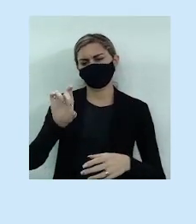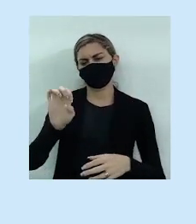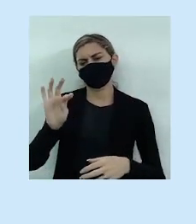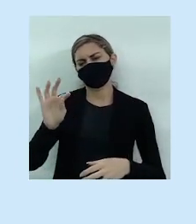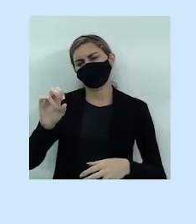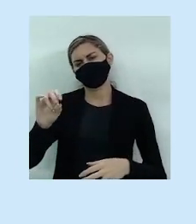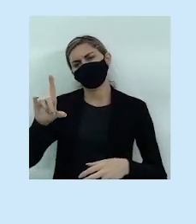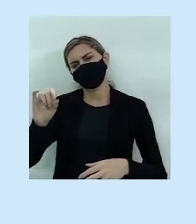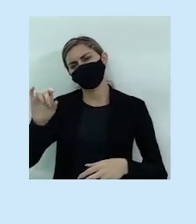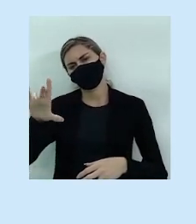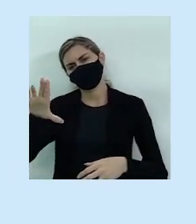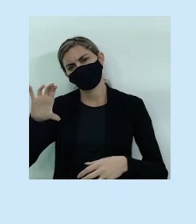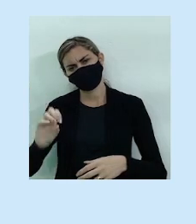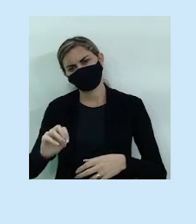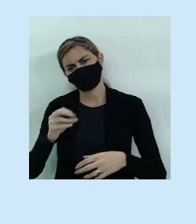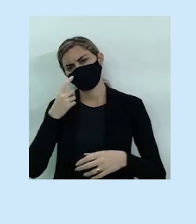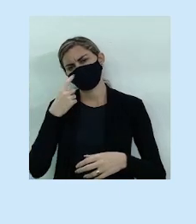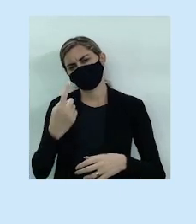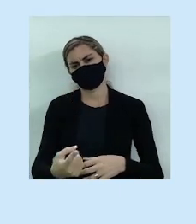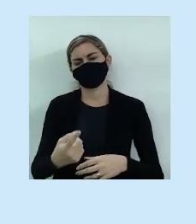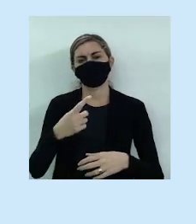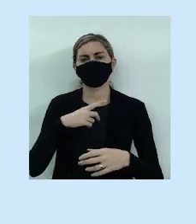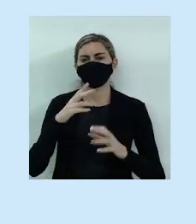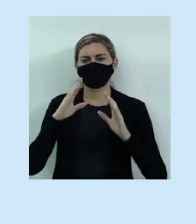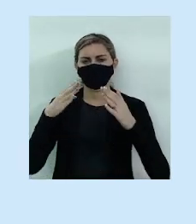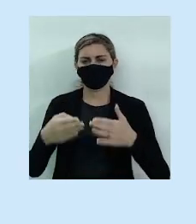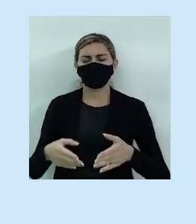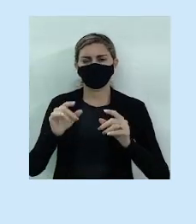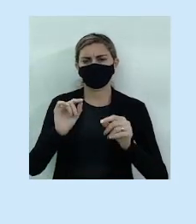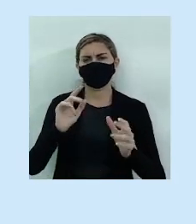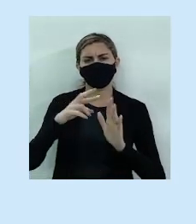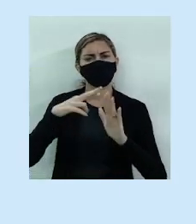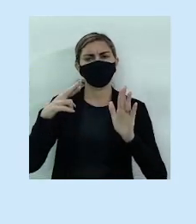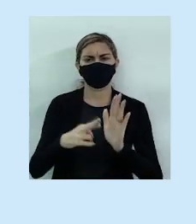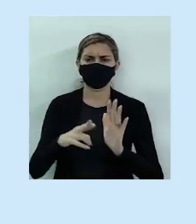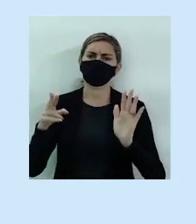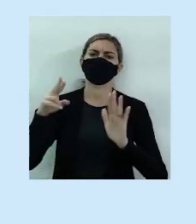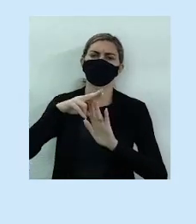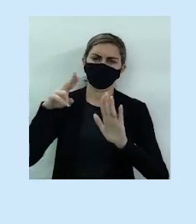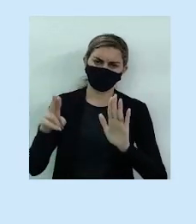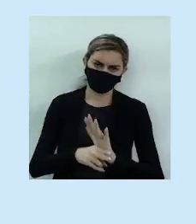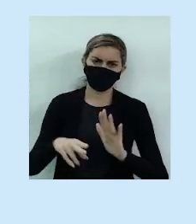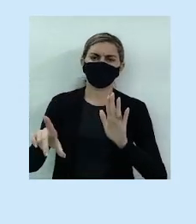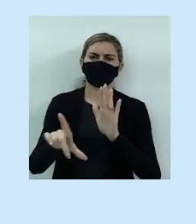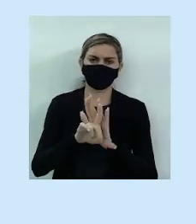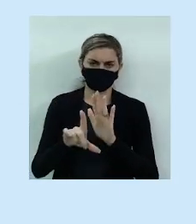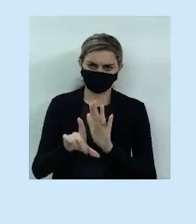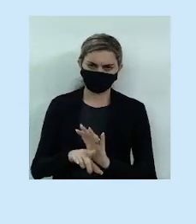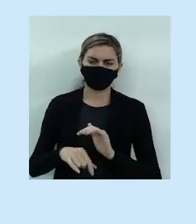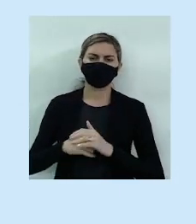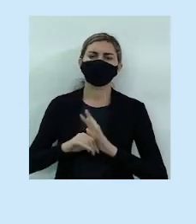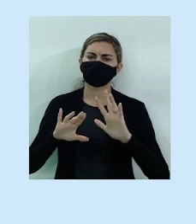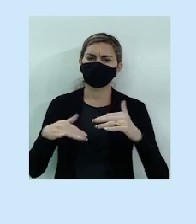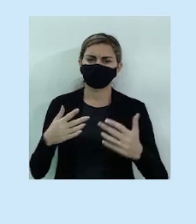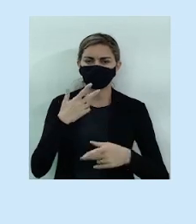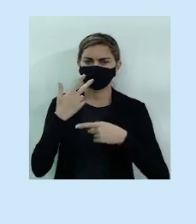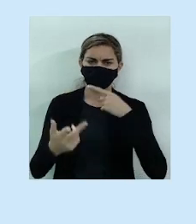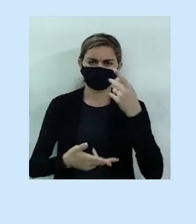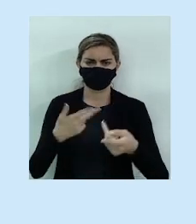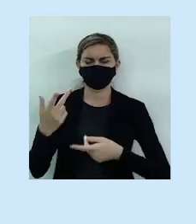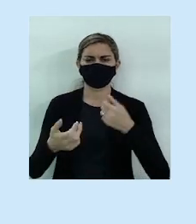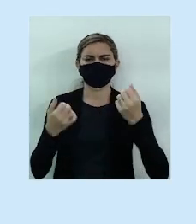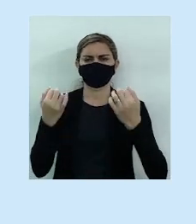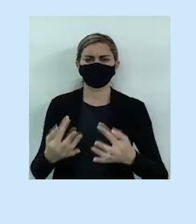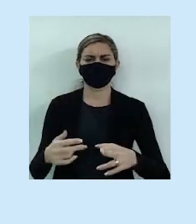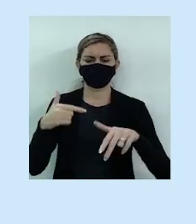que é o que a gente vai focar nesta competência, ele fixa realmente as regras, as normas, as diretrizes. Então, quando a gente vai trabalhar